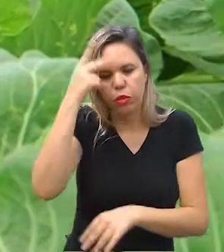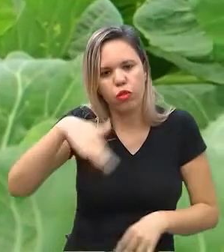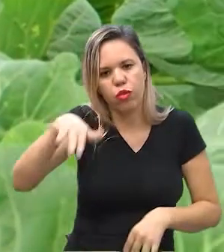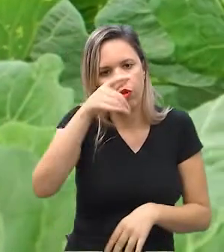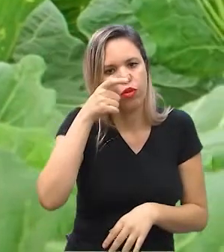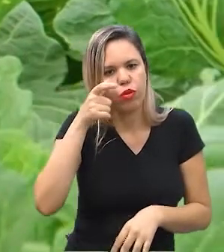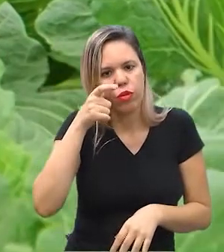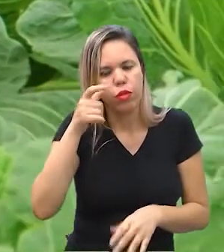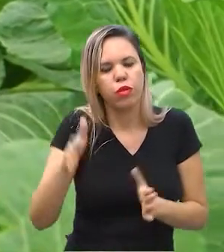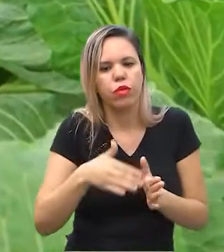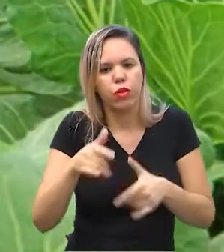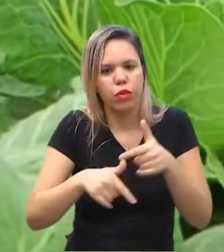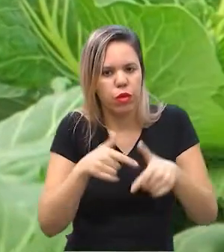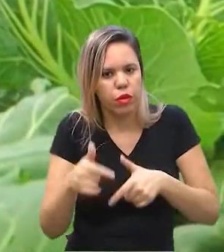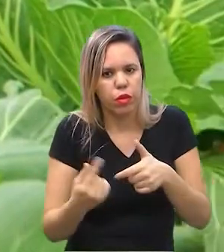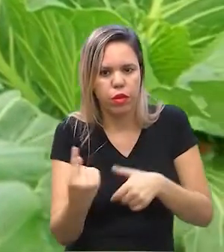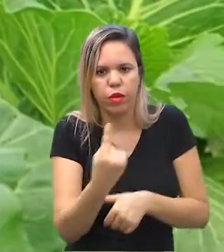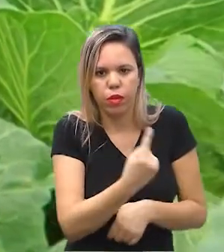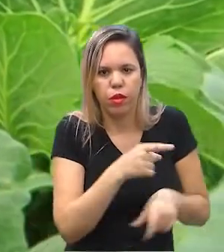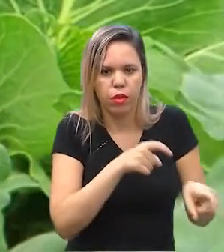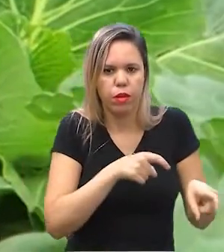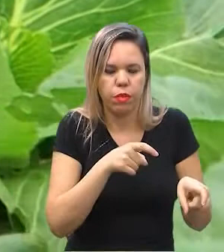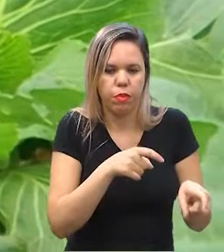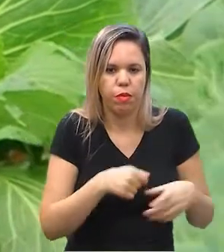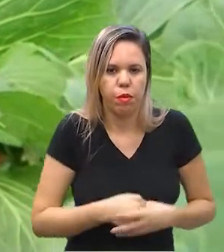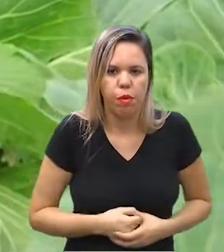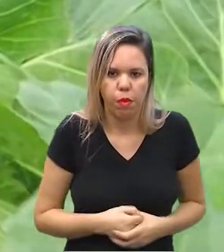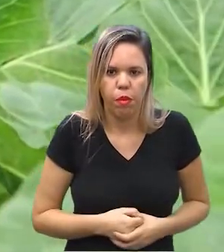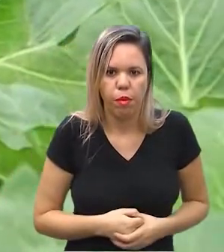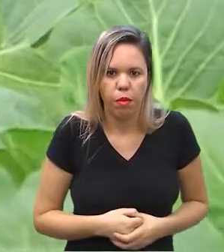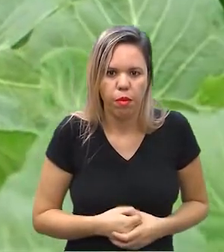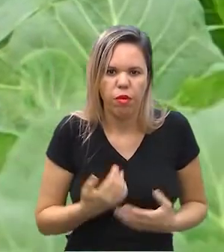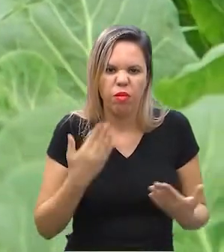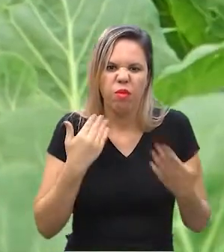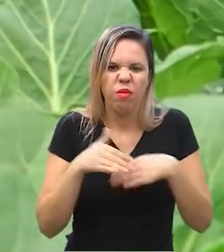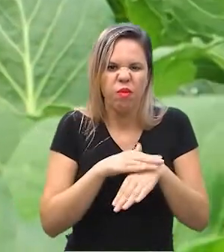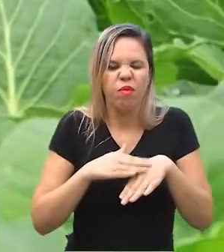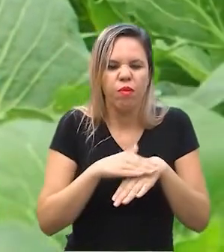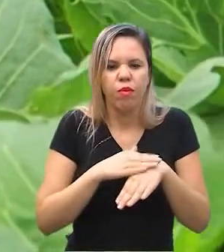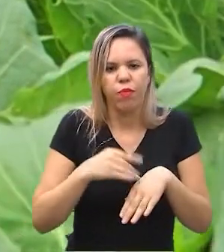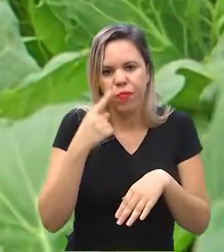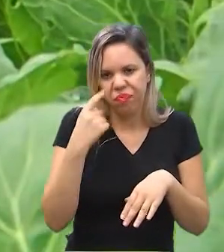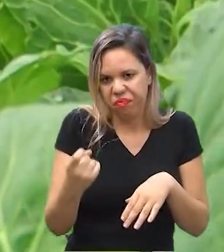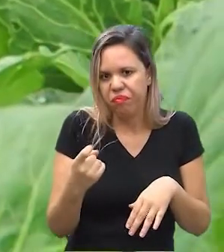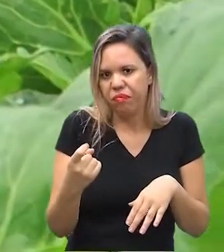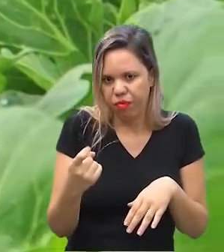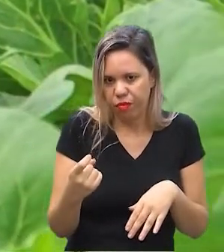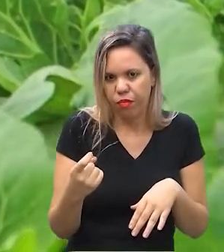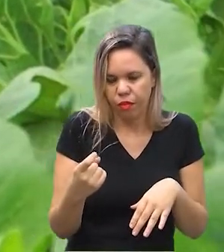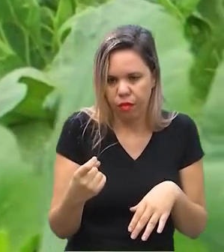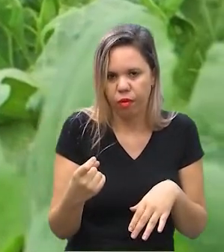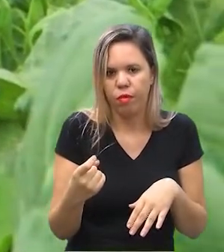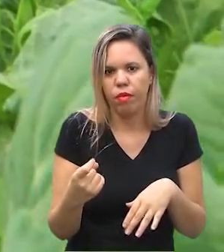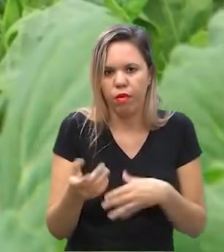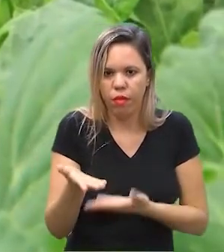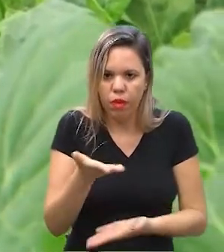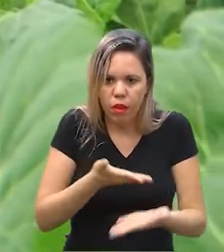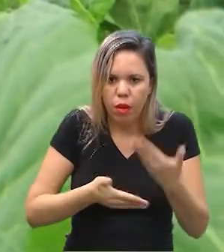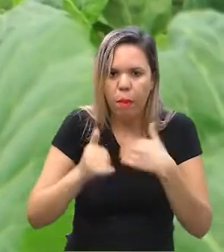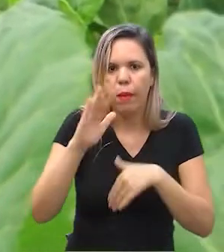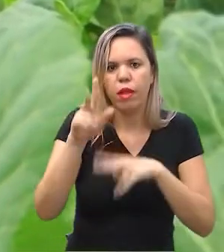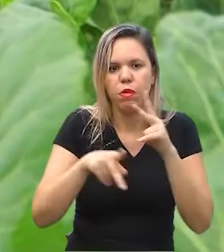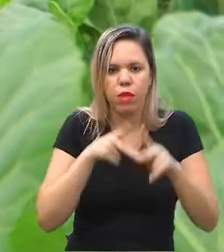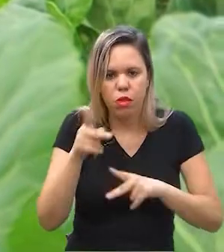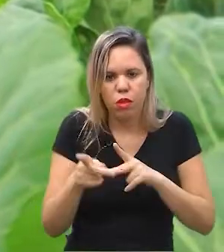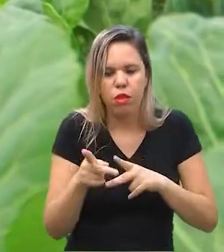vendo a produção de cada agricultor, e aí conversando com eles o interesse de envolver mais